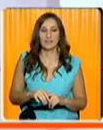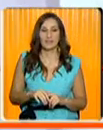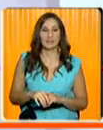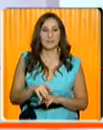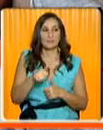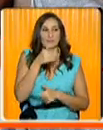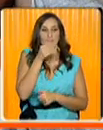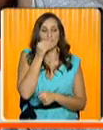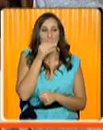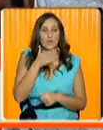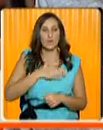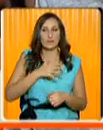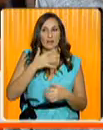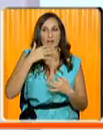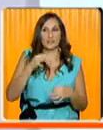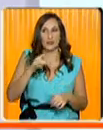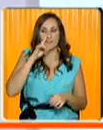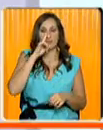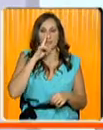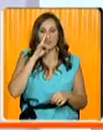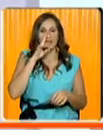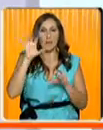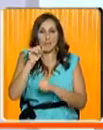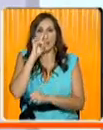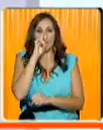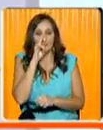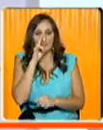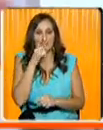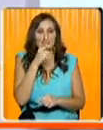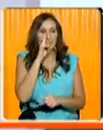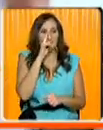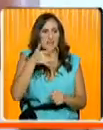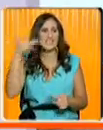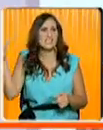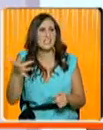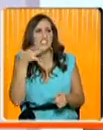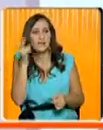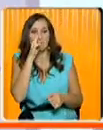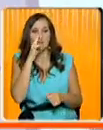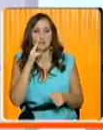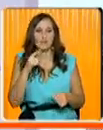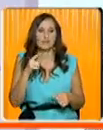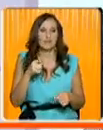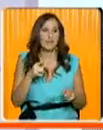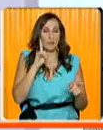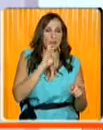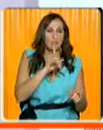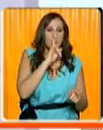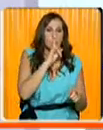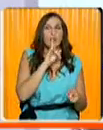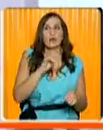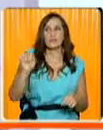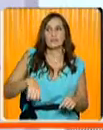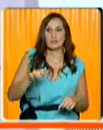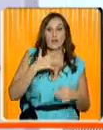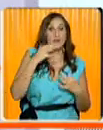Sim. Não. Porque não quero acreditar que a mentira, que esteja a apanhar uma mentira. Tanta gente diz a mentira e exagera uma mentira. Calam-se, não dizem nada. Pois, está